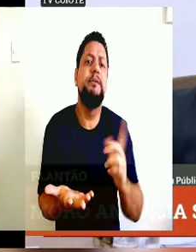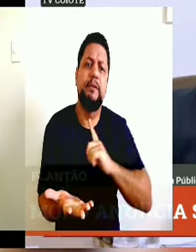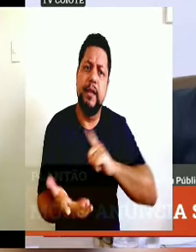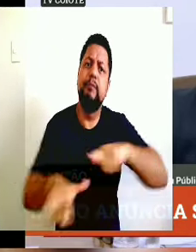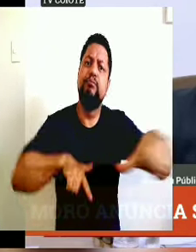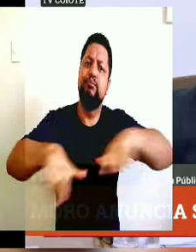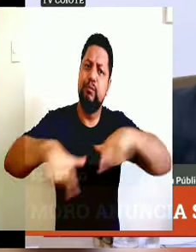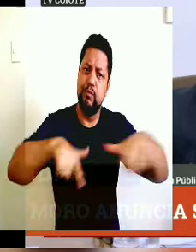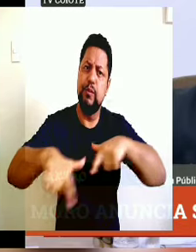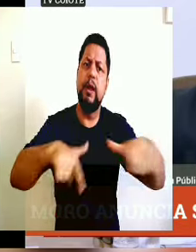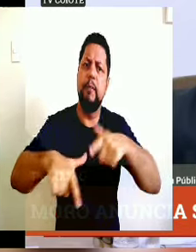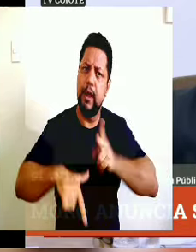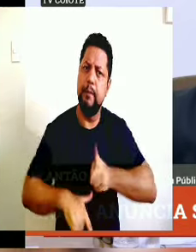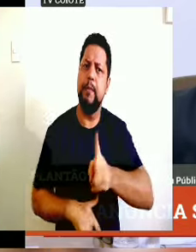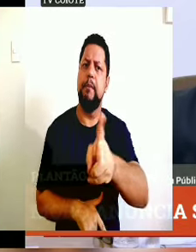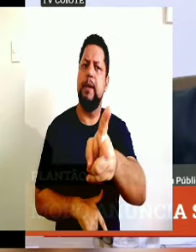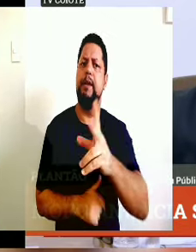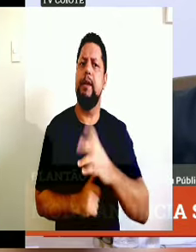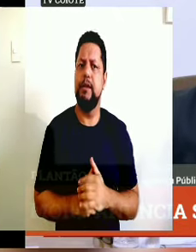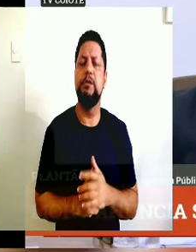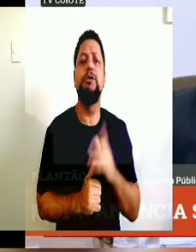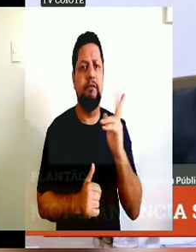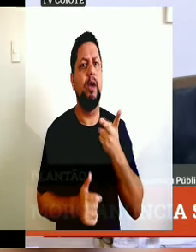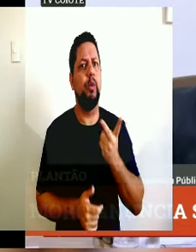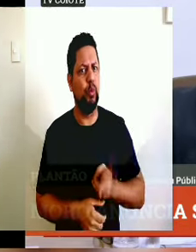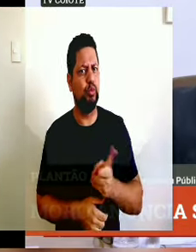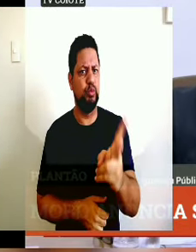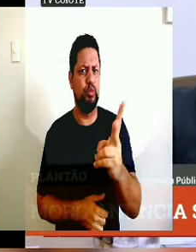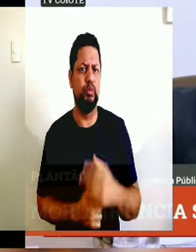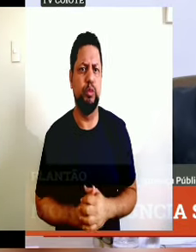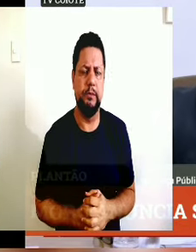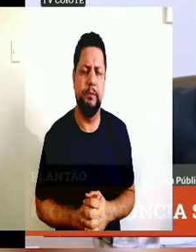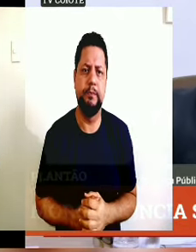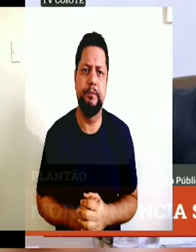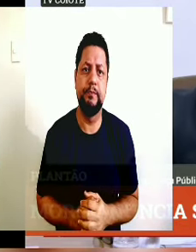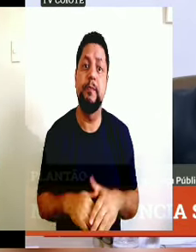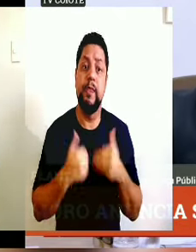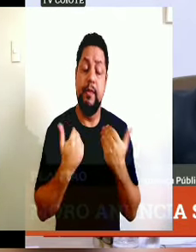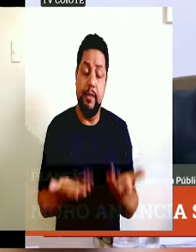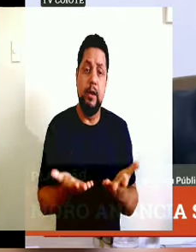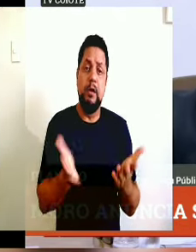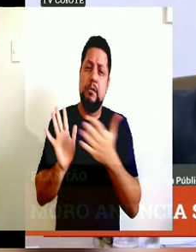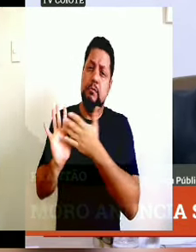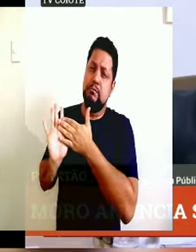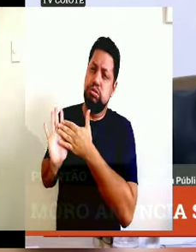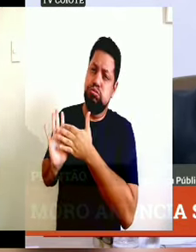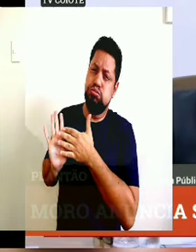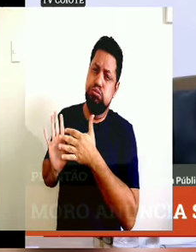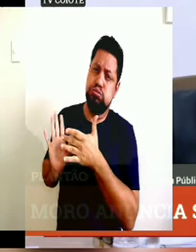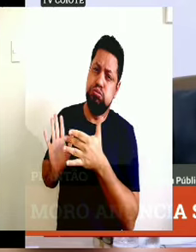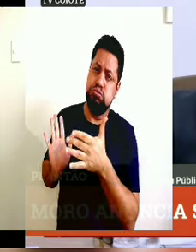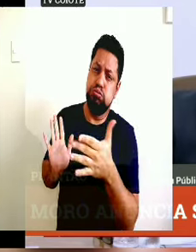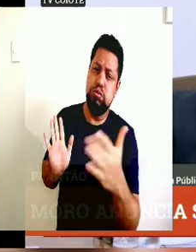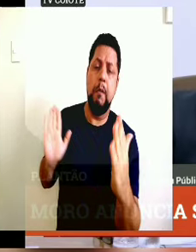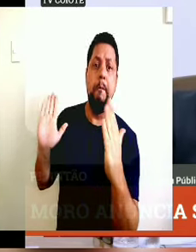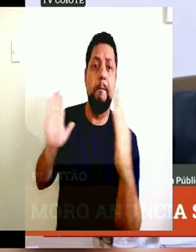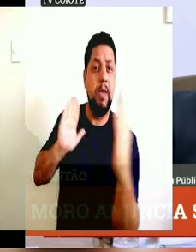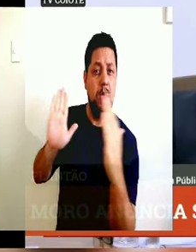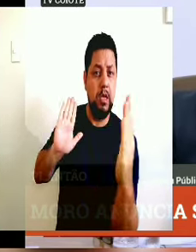trabalho que é permanente e duradouro. Bem, em todo esse período,